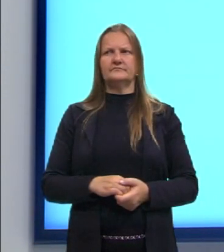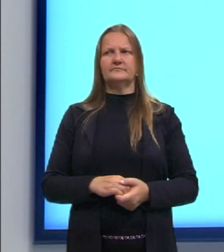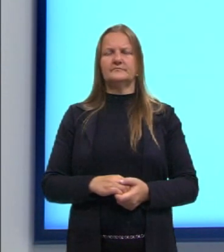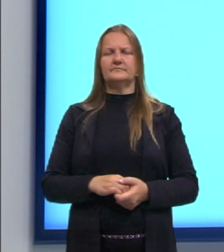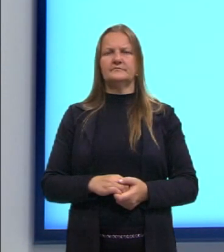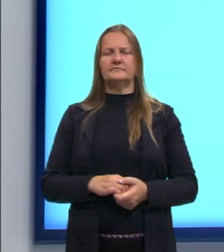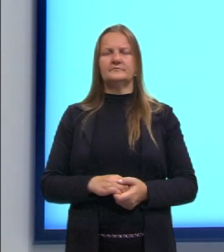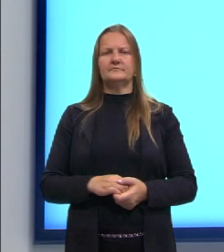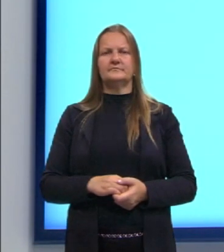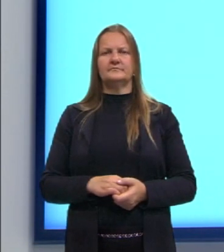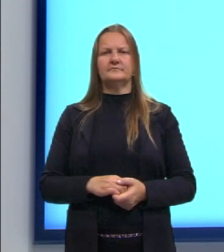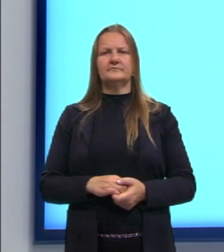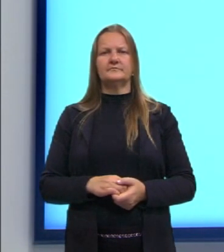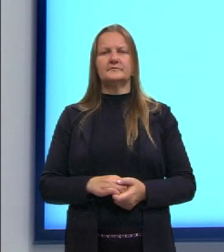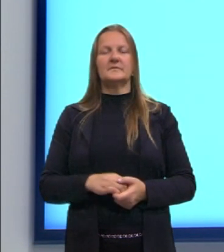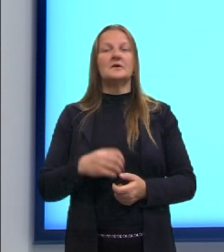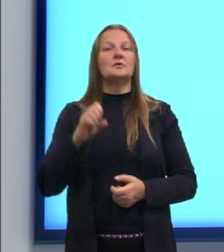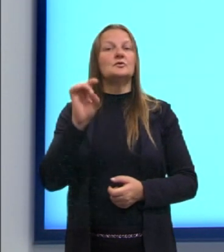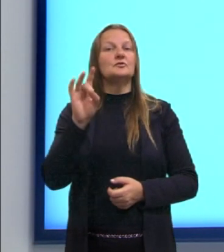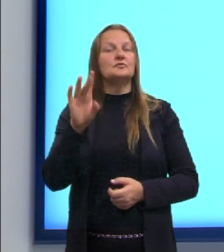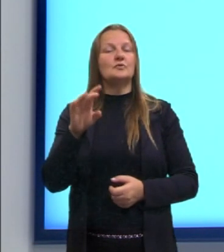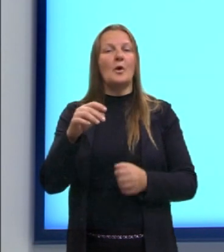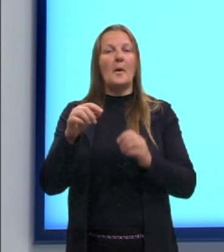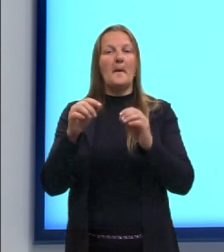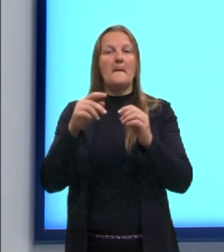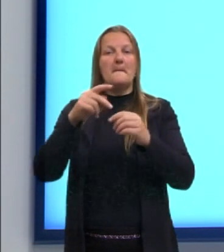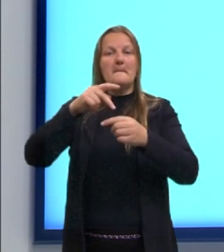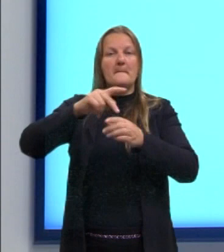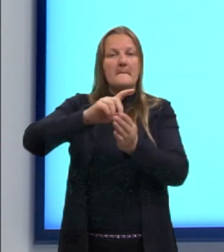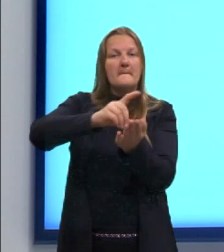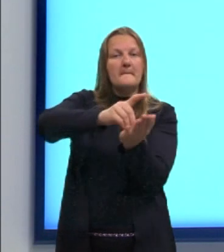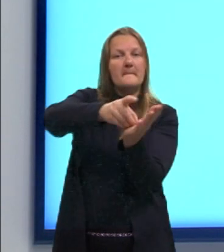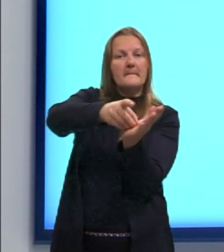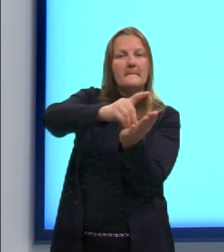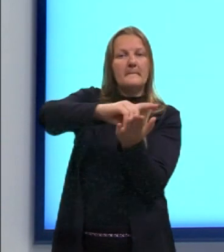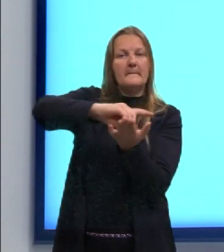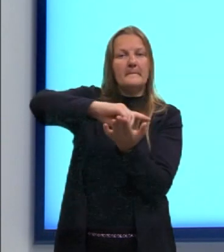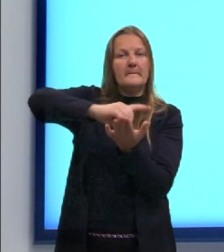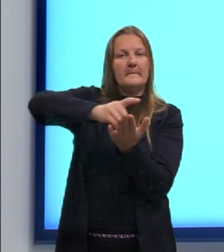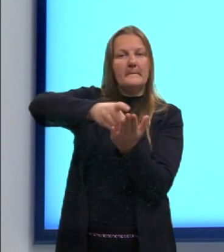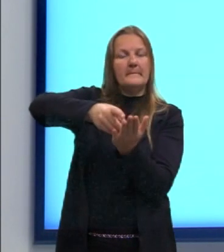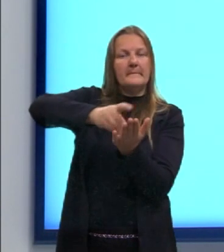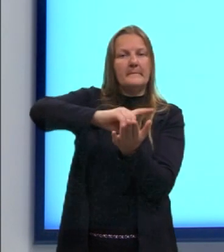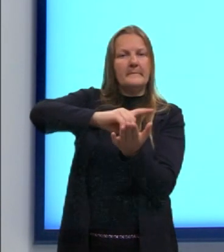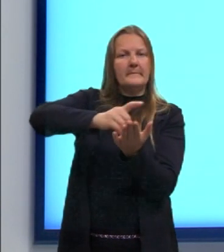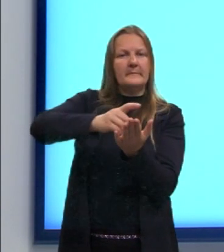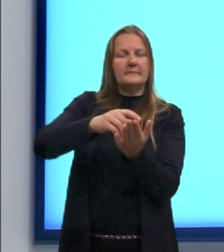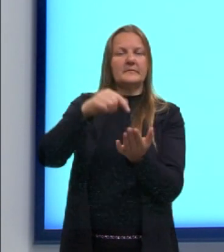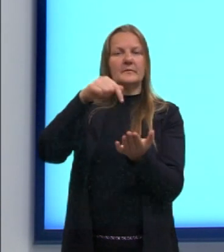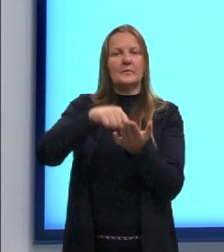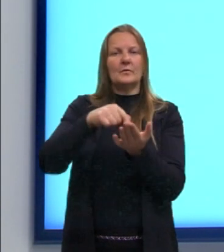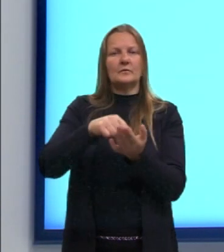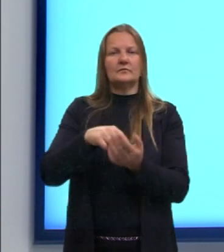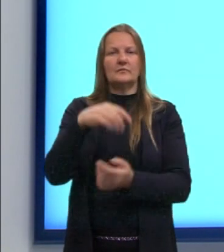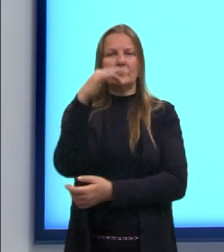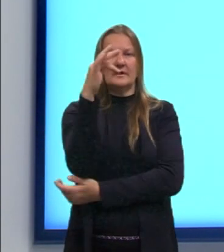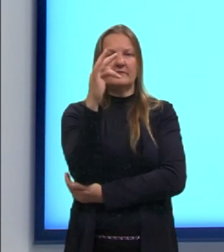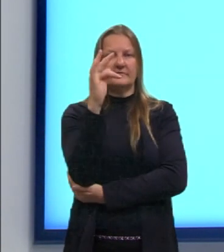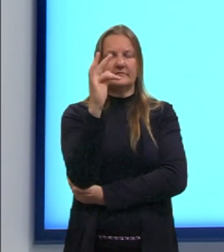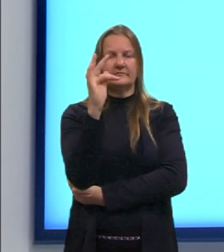igual a 6. Mudou somente a posição do nosso pontinho. Foi parar, então, lá no ponto